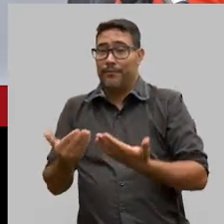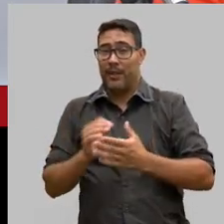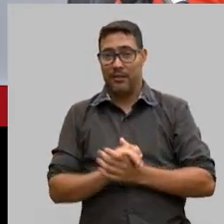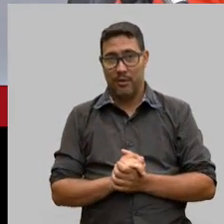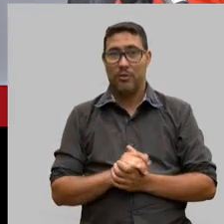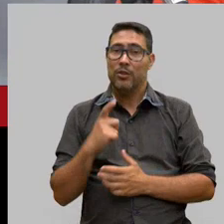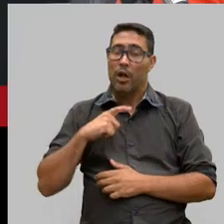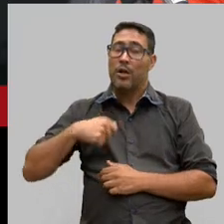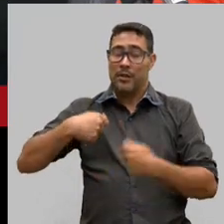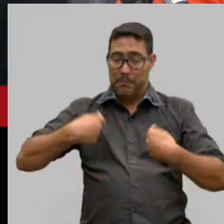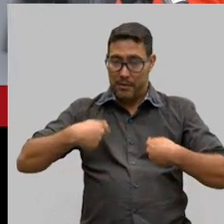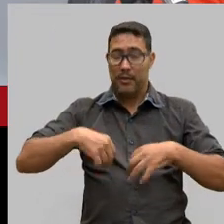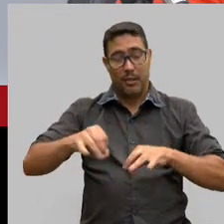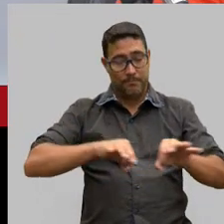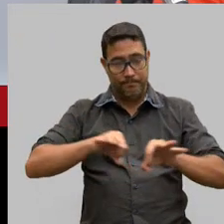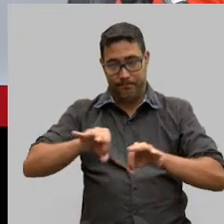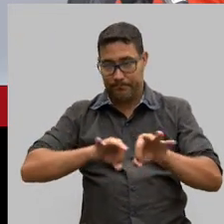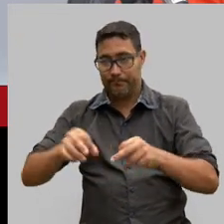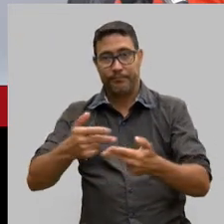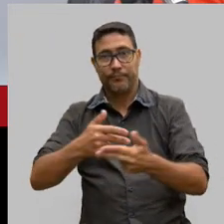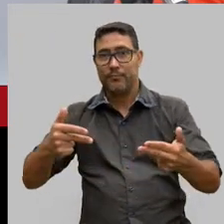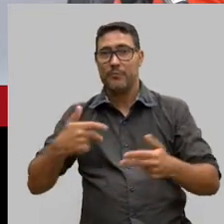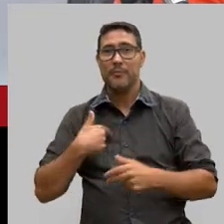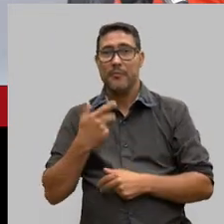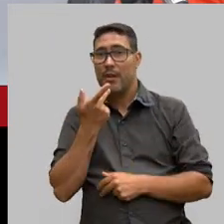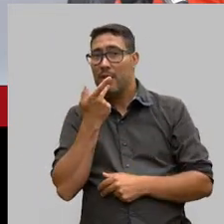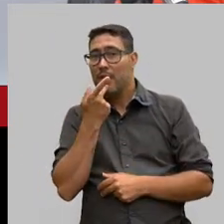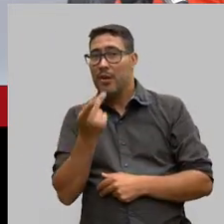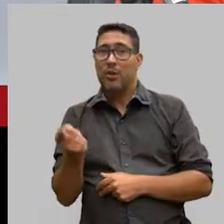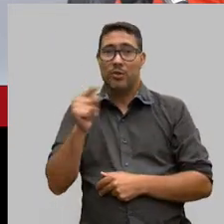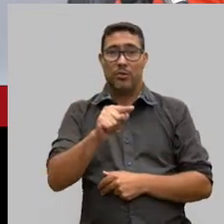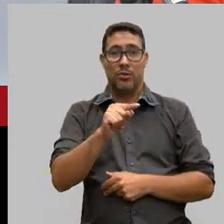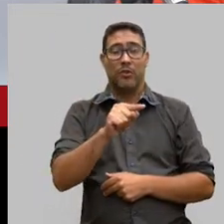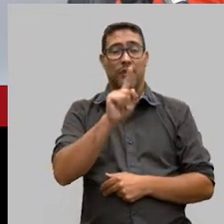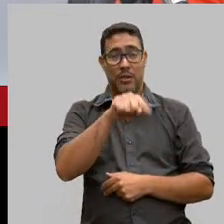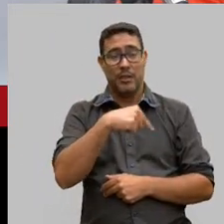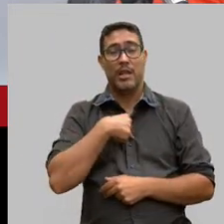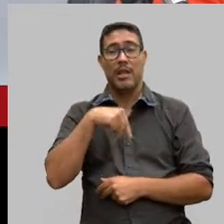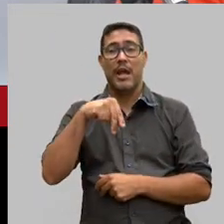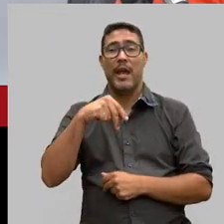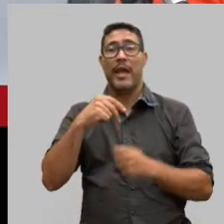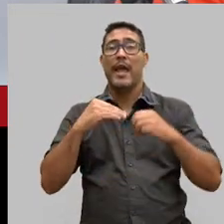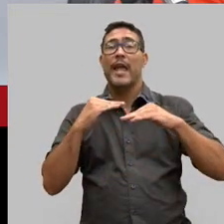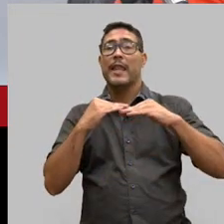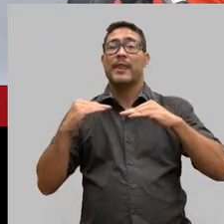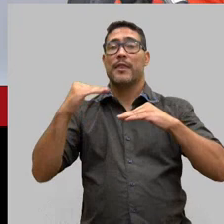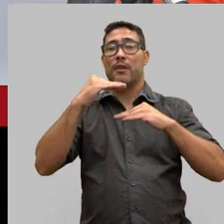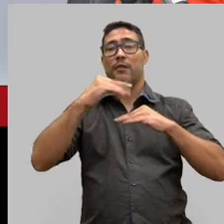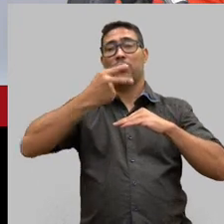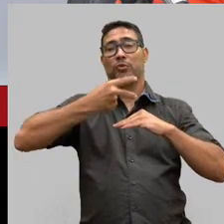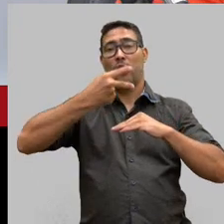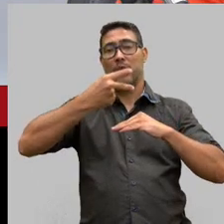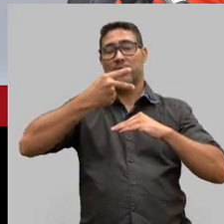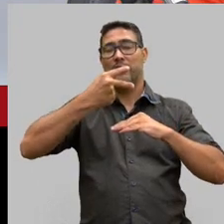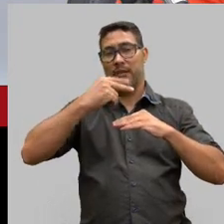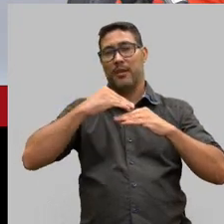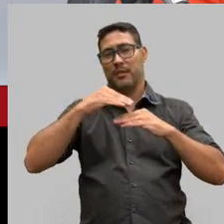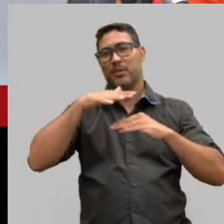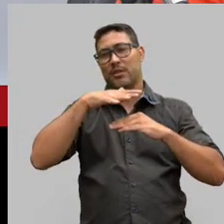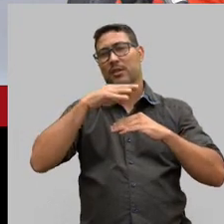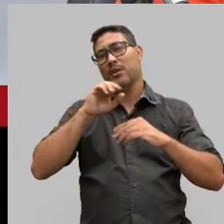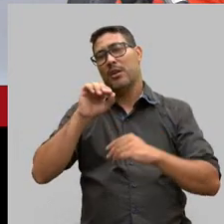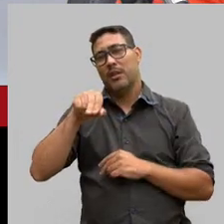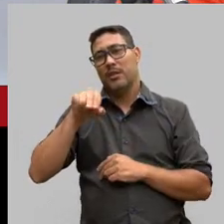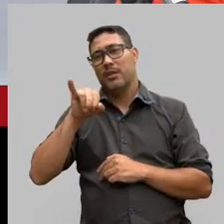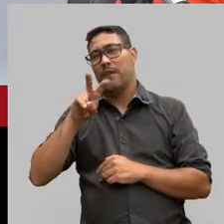essas questões o Pedro não tô falando de um menino de nível um eu tô falando de um menino de nível do eu não tô falando de meninos que estão aqui como